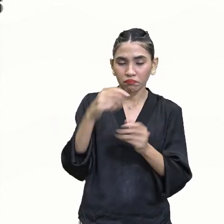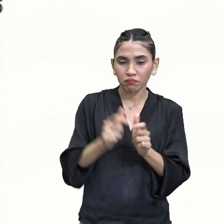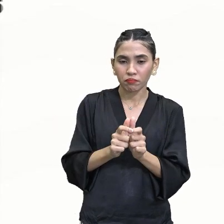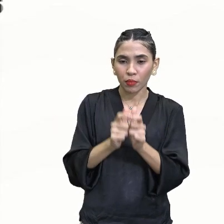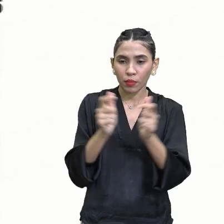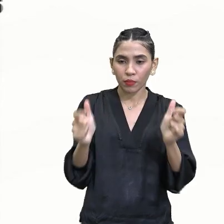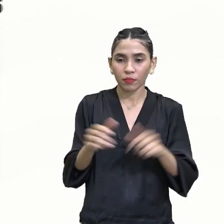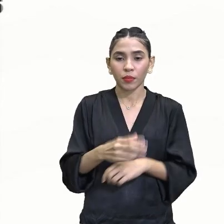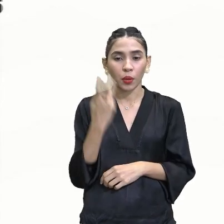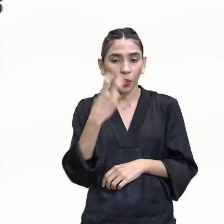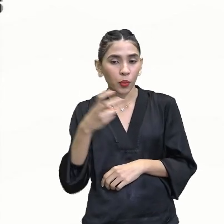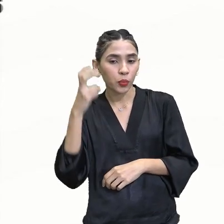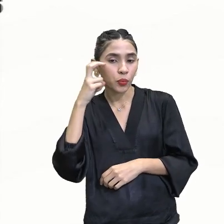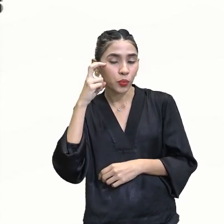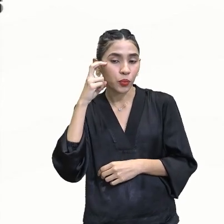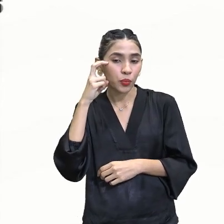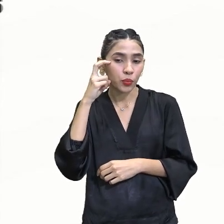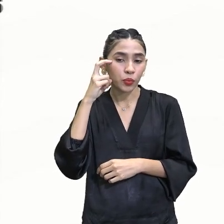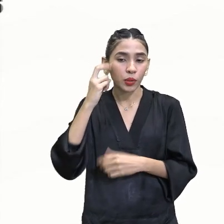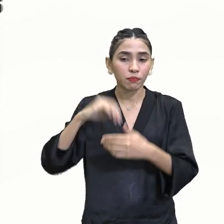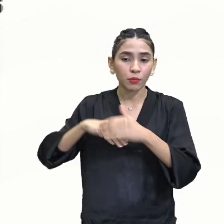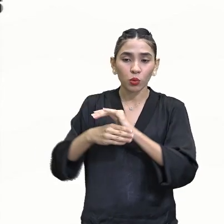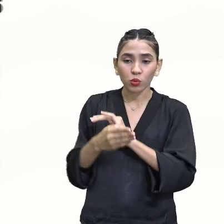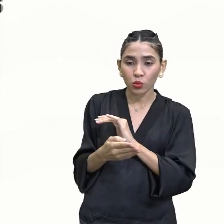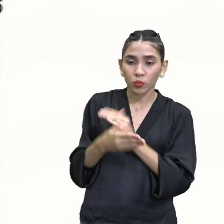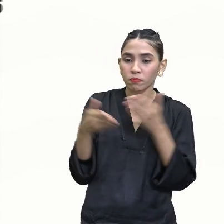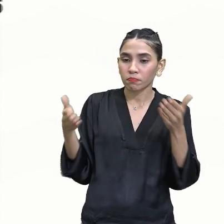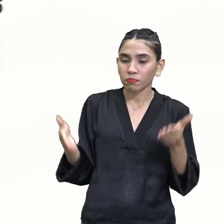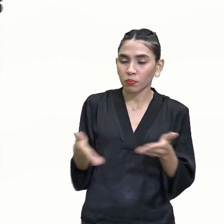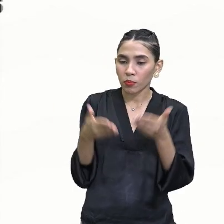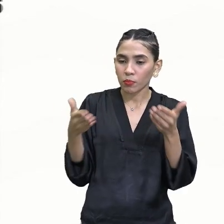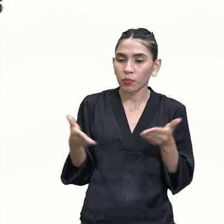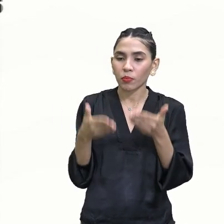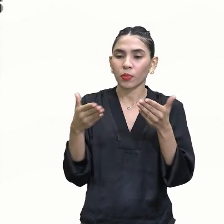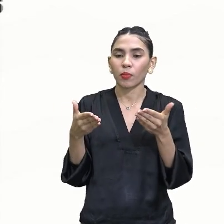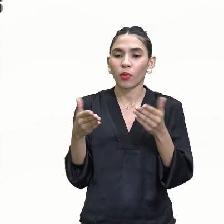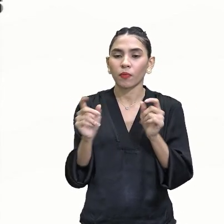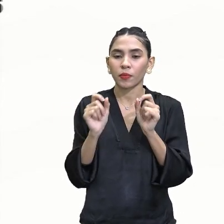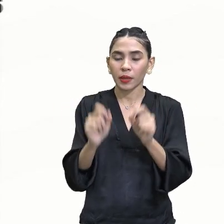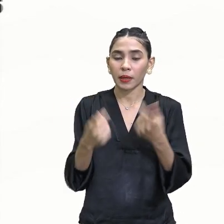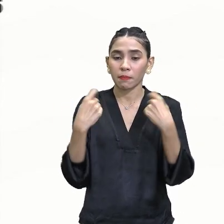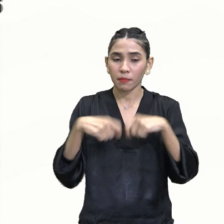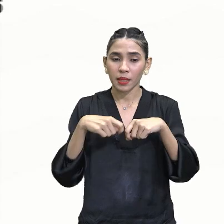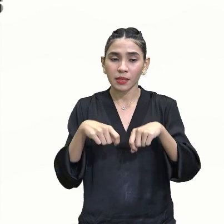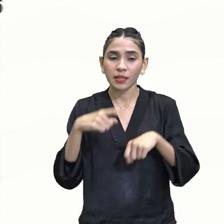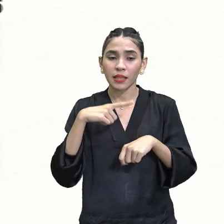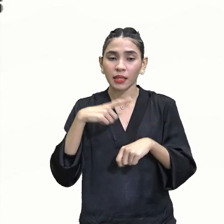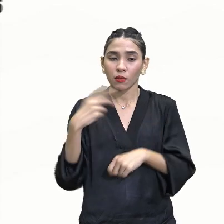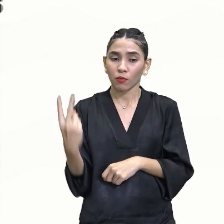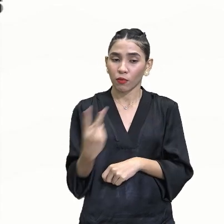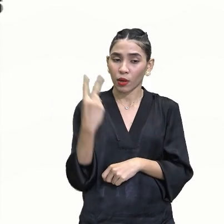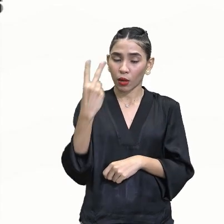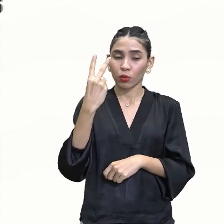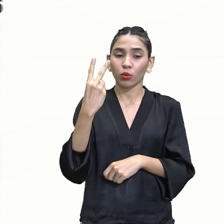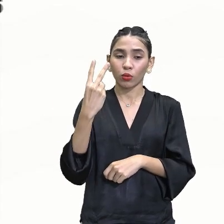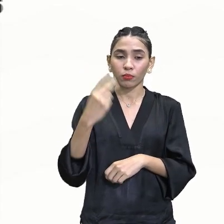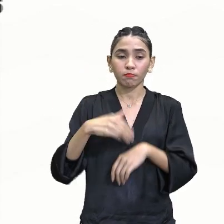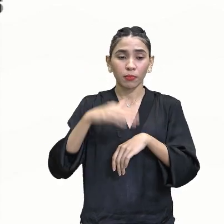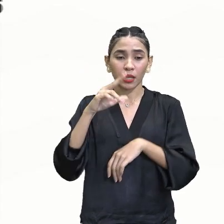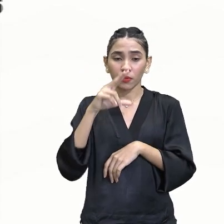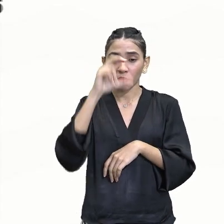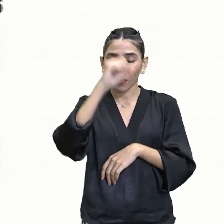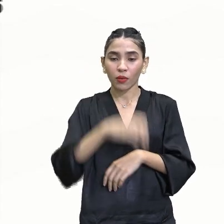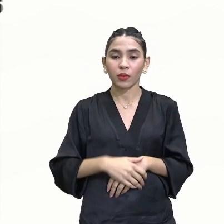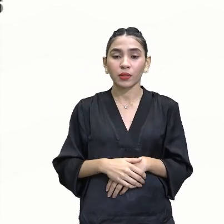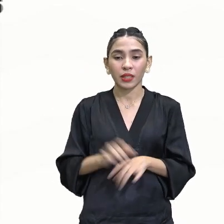povos, de culturas, de costumes, tudo isso tem que ser valorizado, né? E indo contra